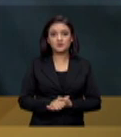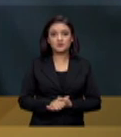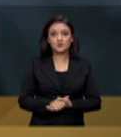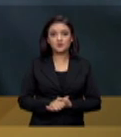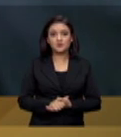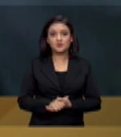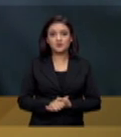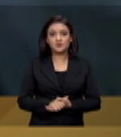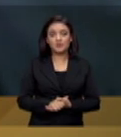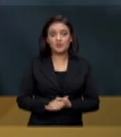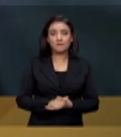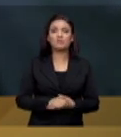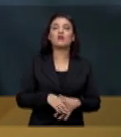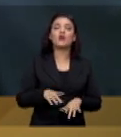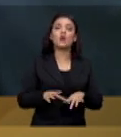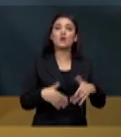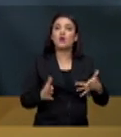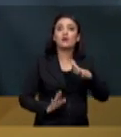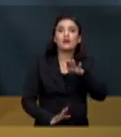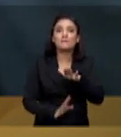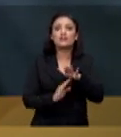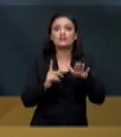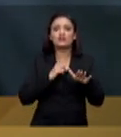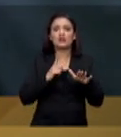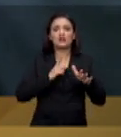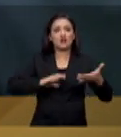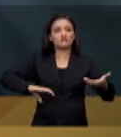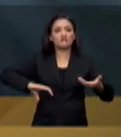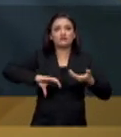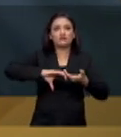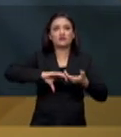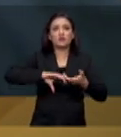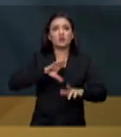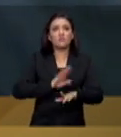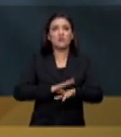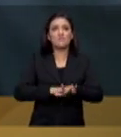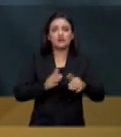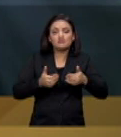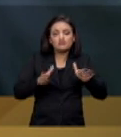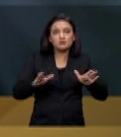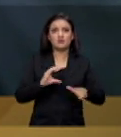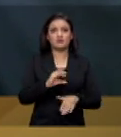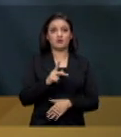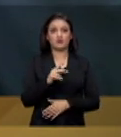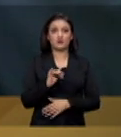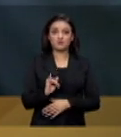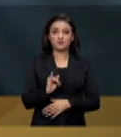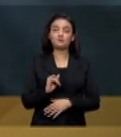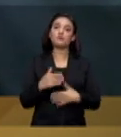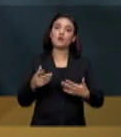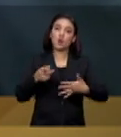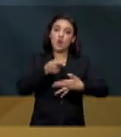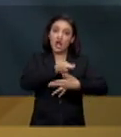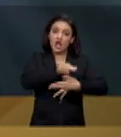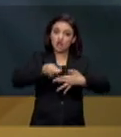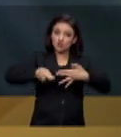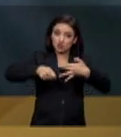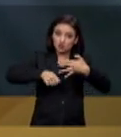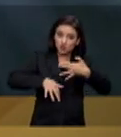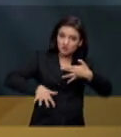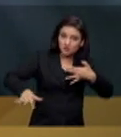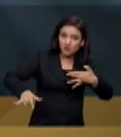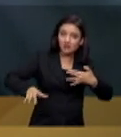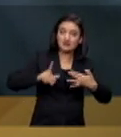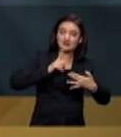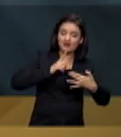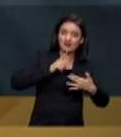remanescem com a direção das casas legislativas na condução de uma CPI. E a jurisprudência remansosa